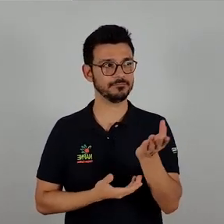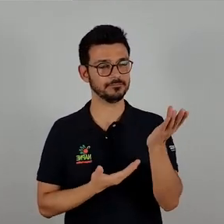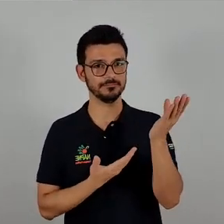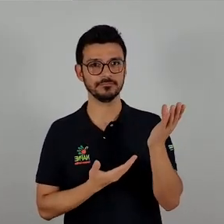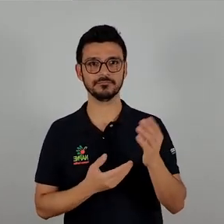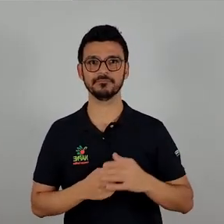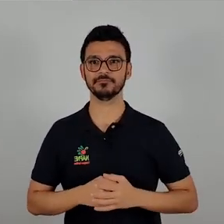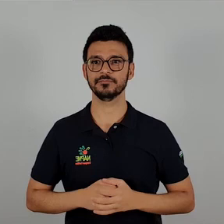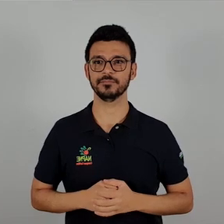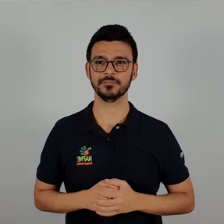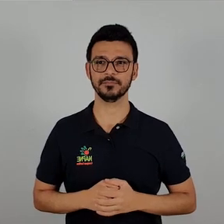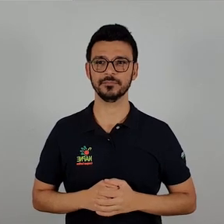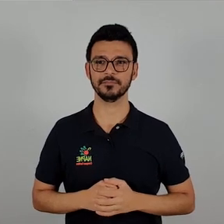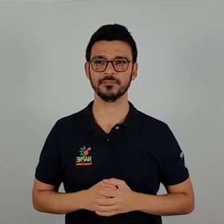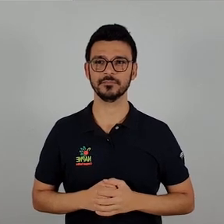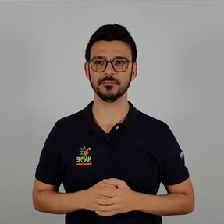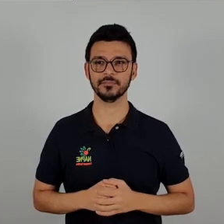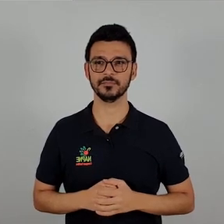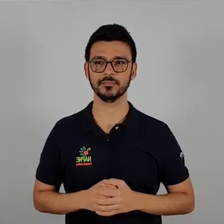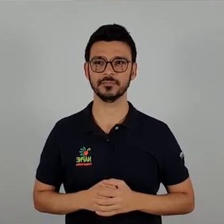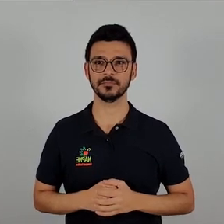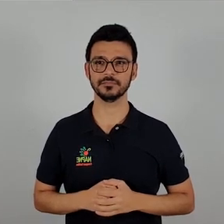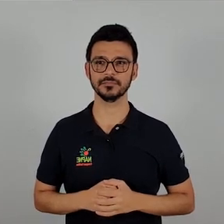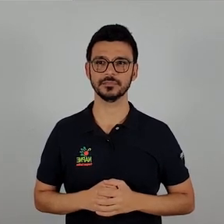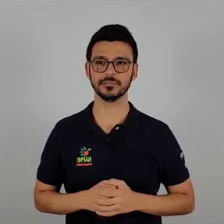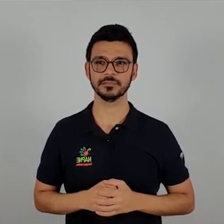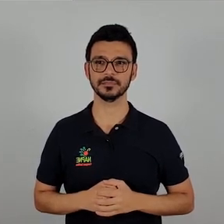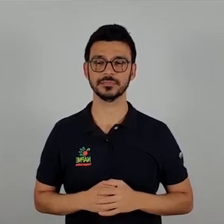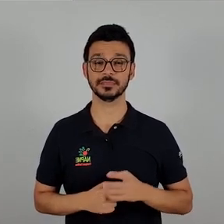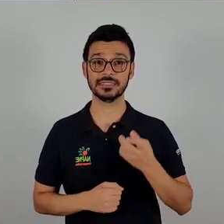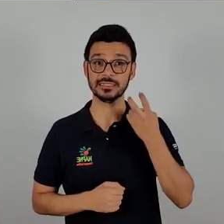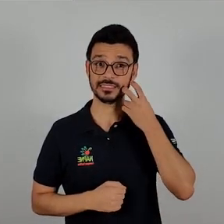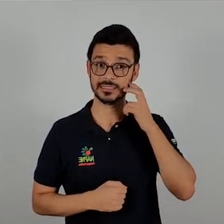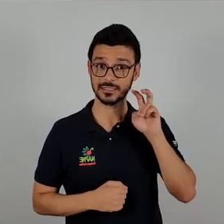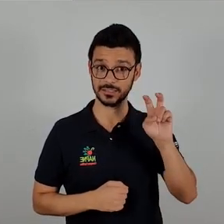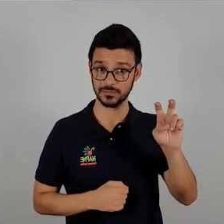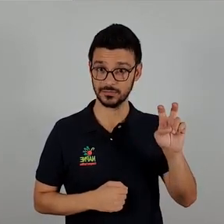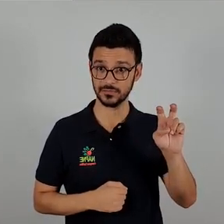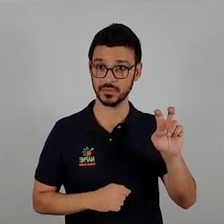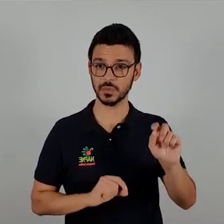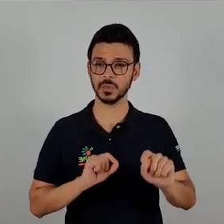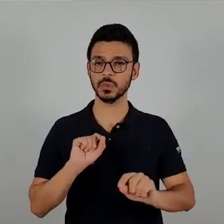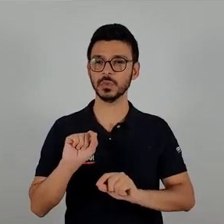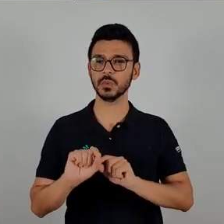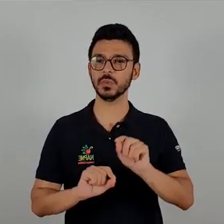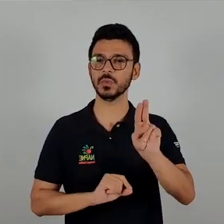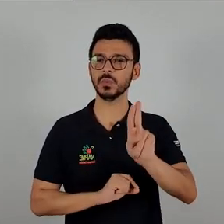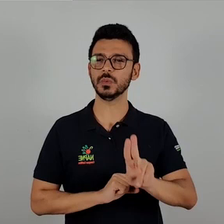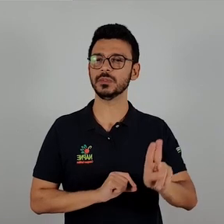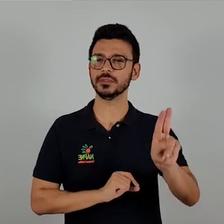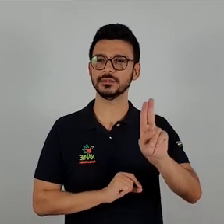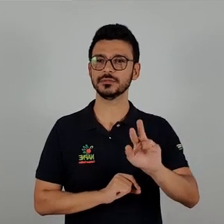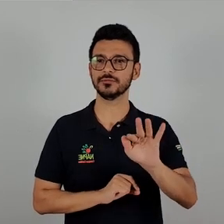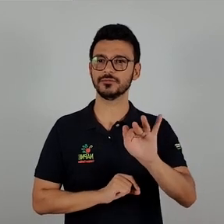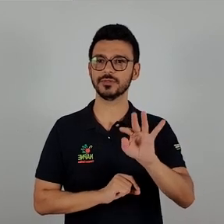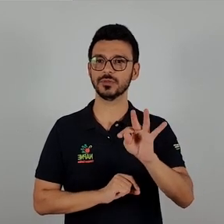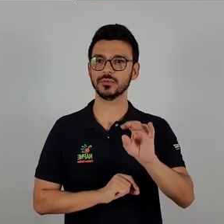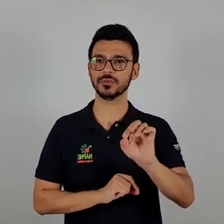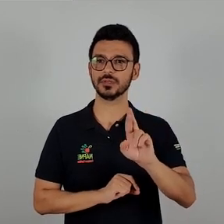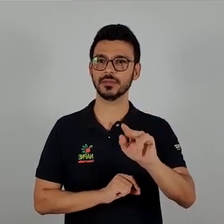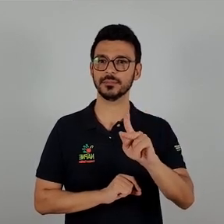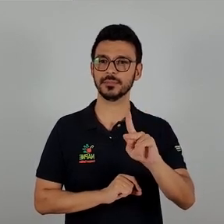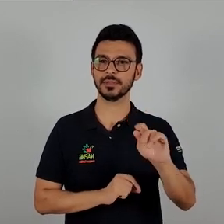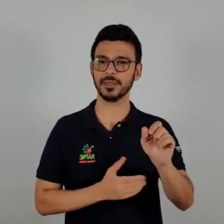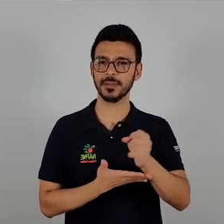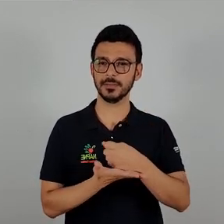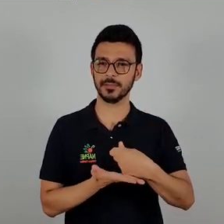medicina chinesa do aquecedor, né? Tudo que dá da cintura para baixo ali, né? Com predileção pela bexiga. Síndrome